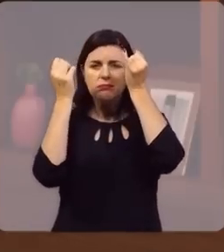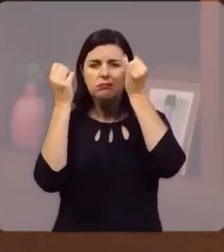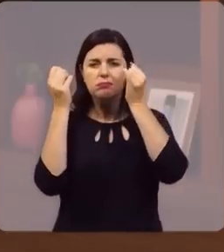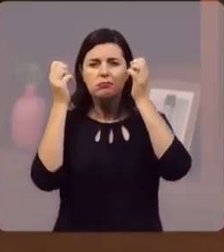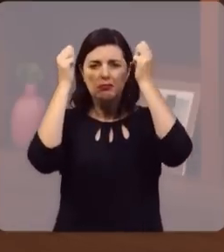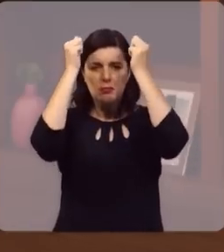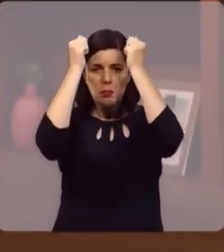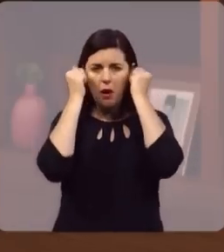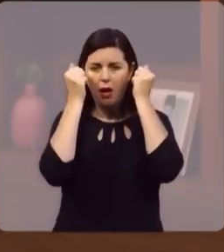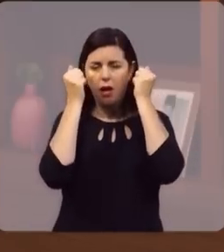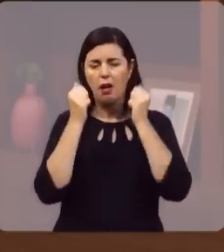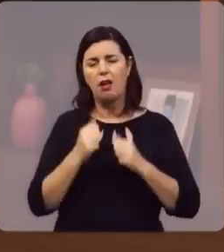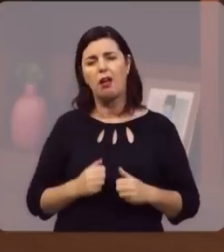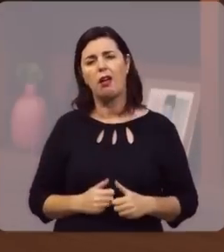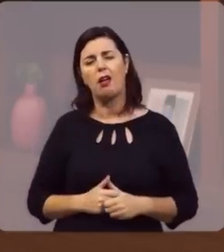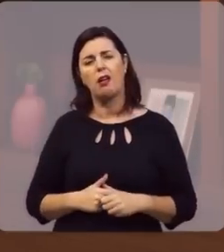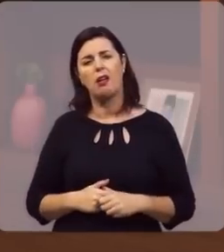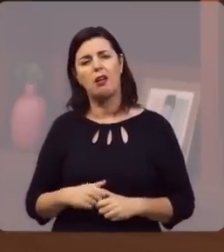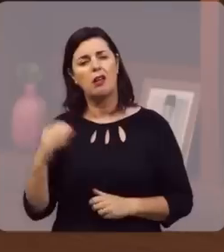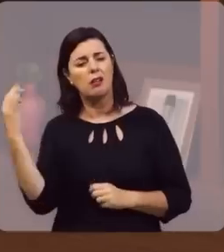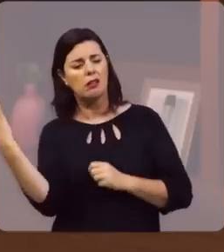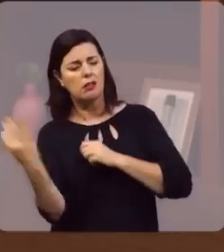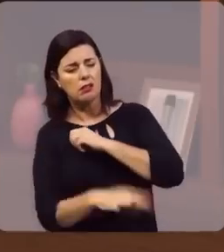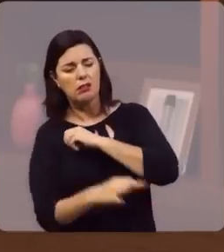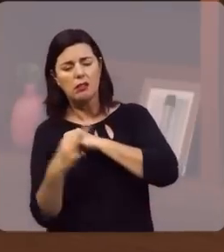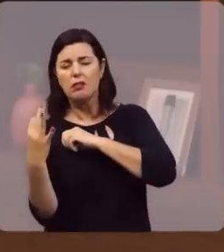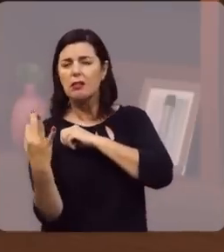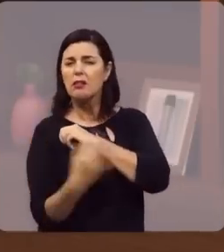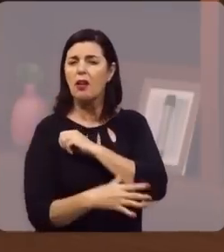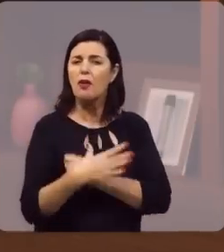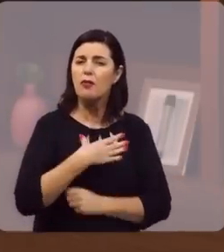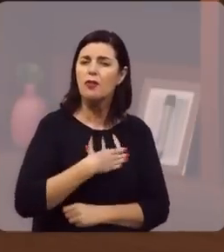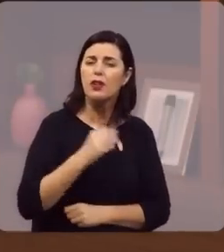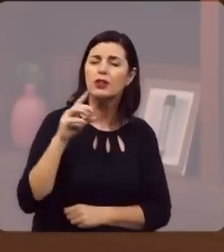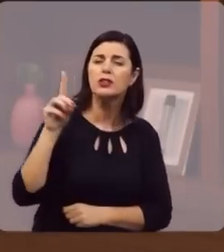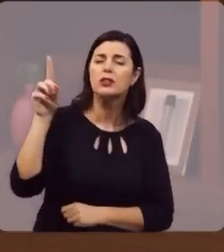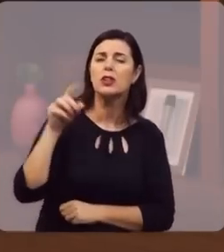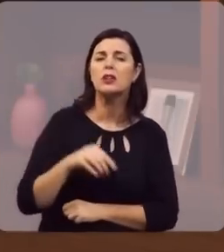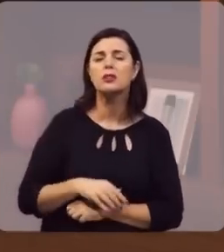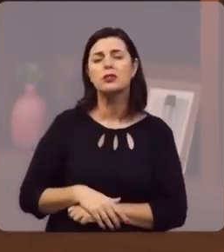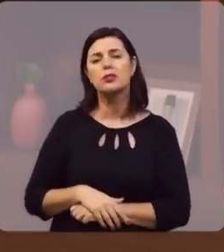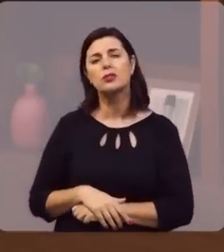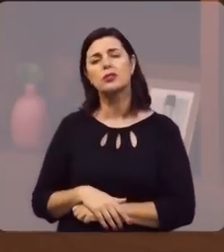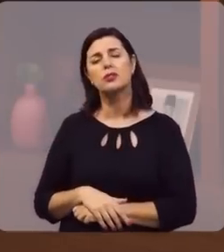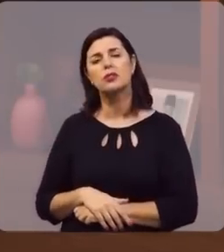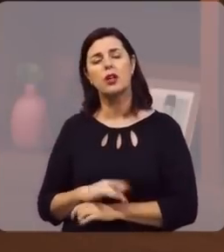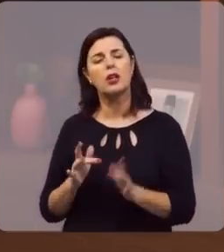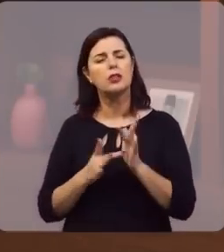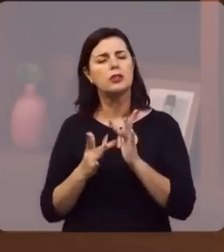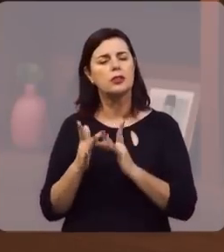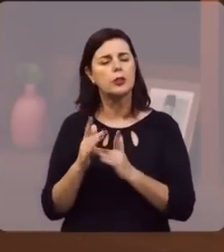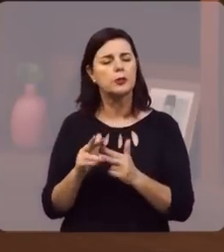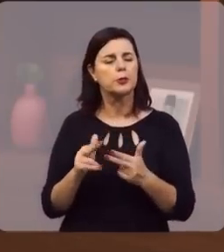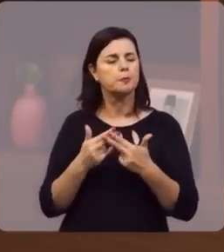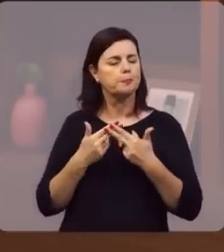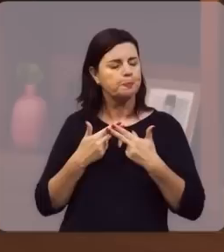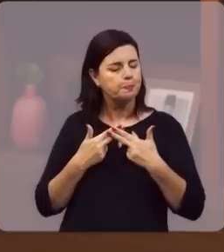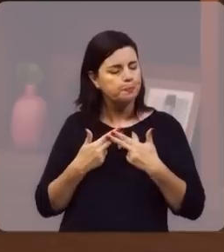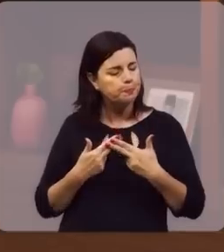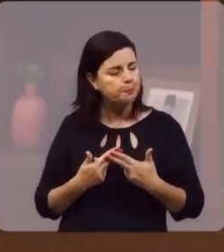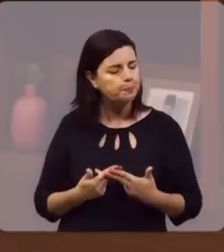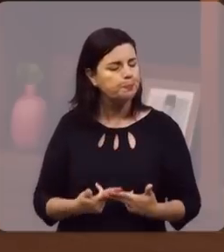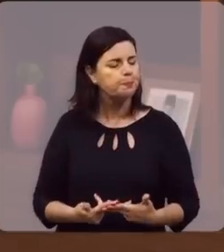esboroar não sua cabeça os açoitaram filho de Deus Oi e ele suportou